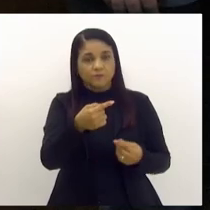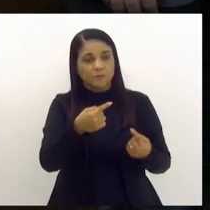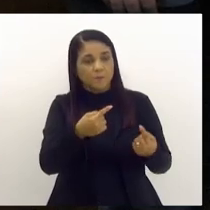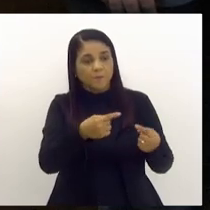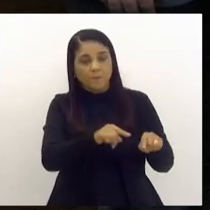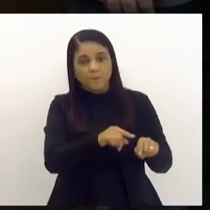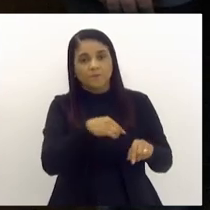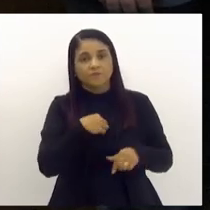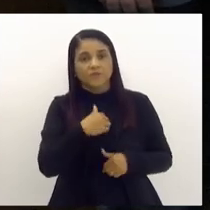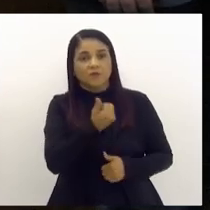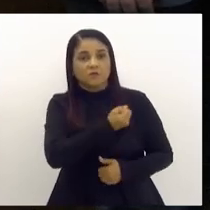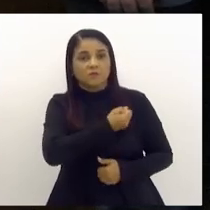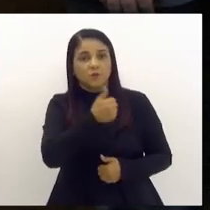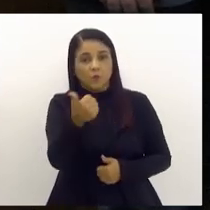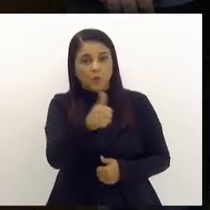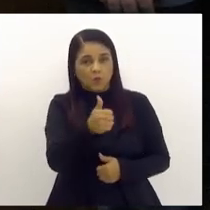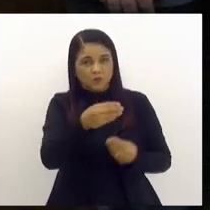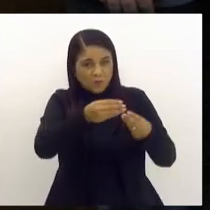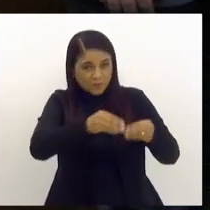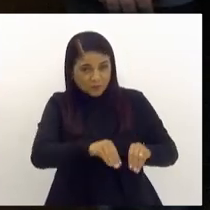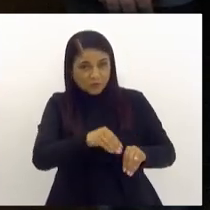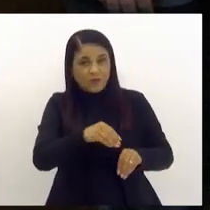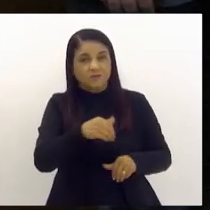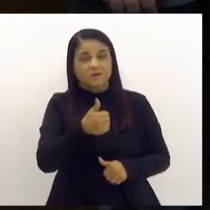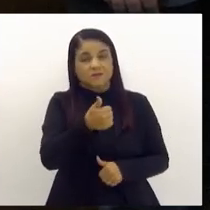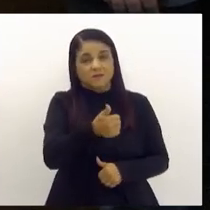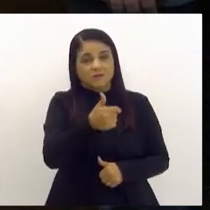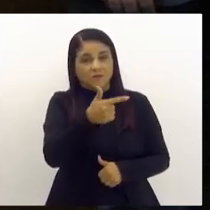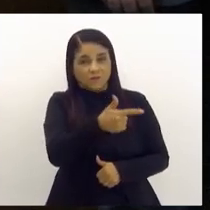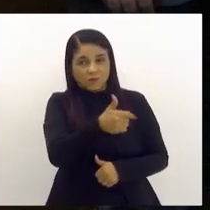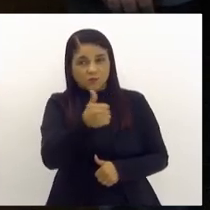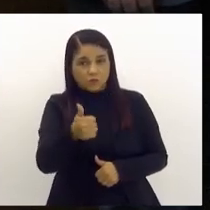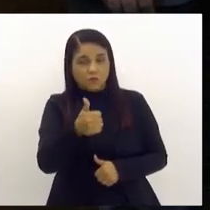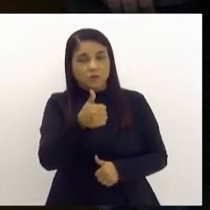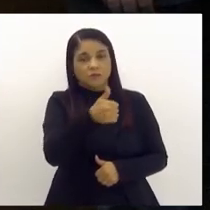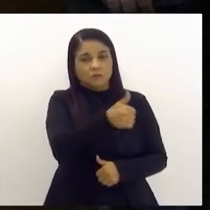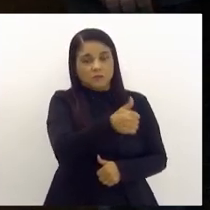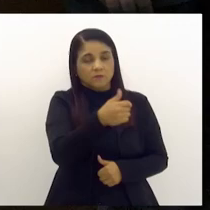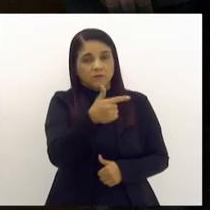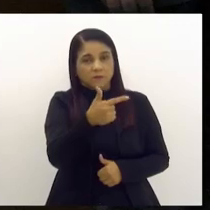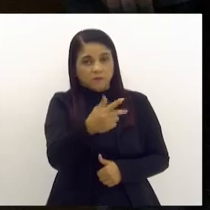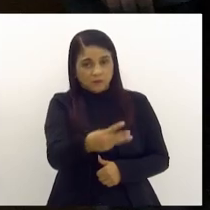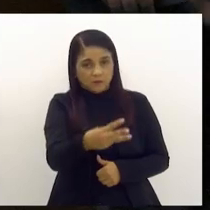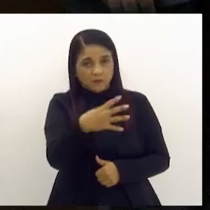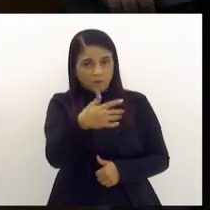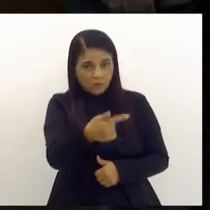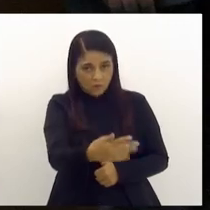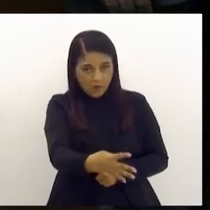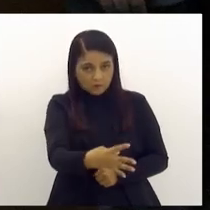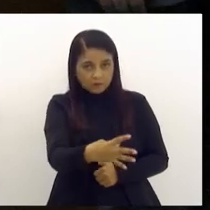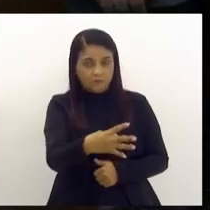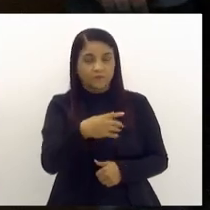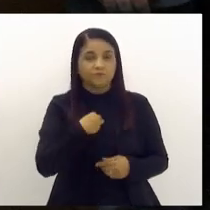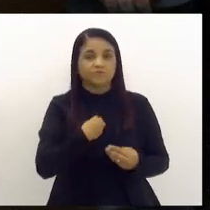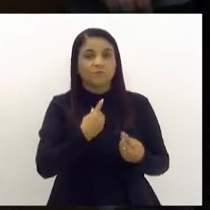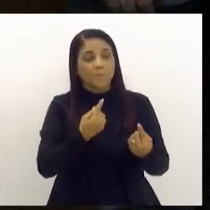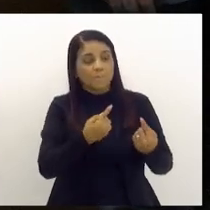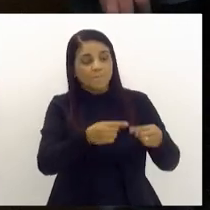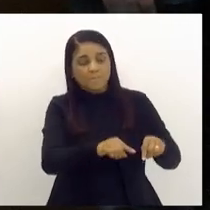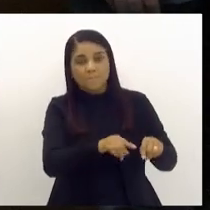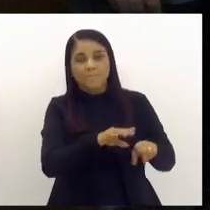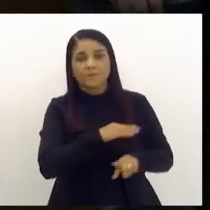da emenda de número 11, prejudicadas as de número 121 e 134. Pela rejeição da emenda de